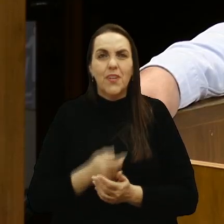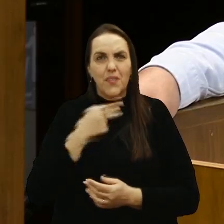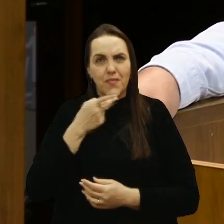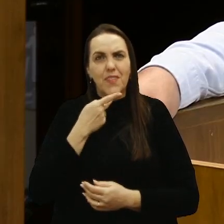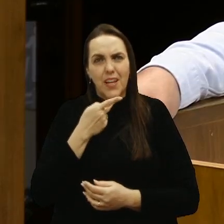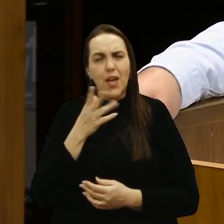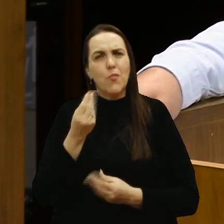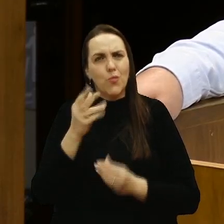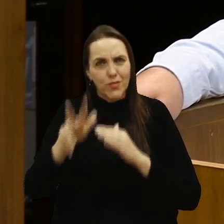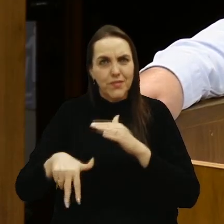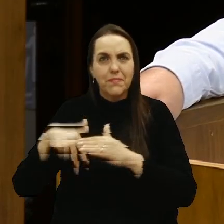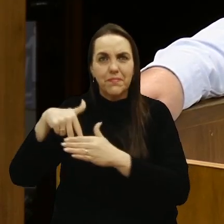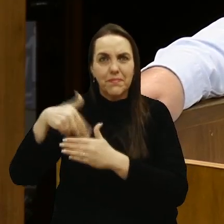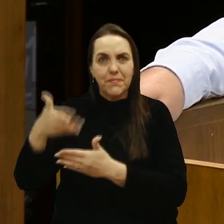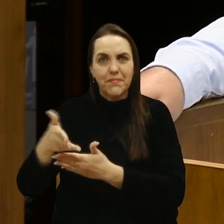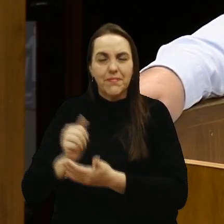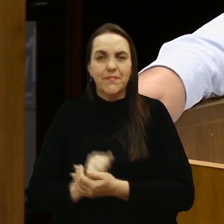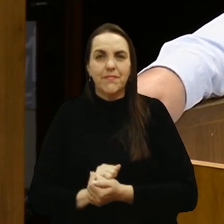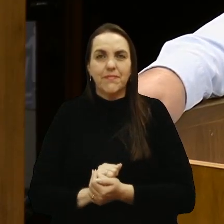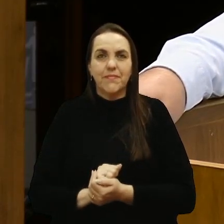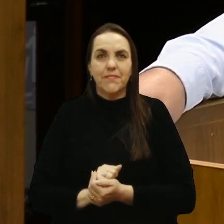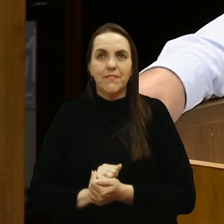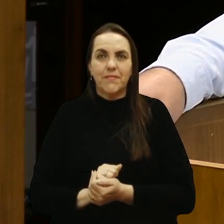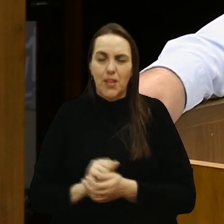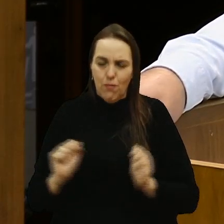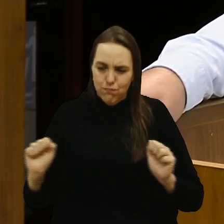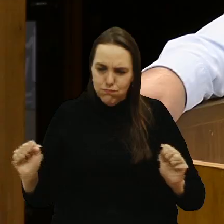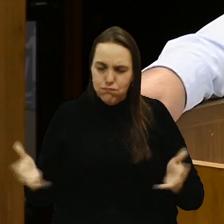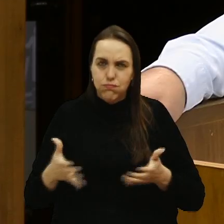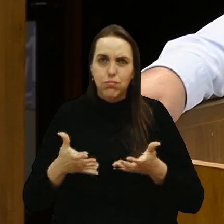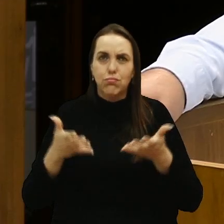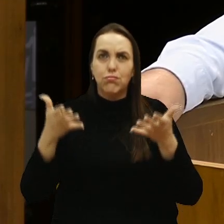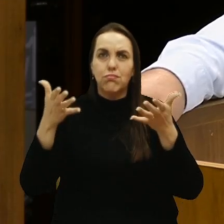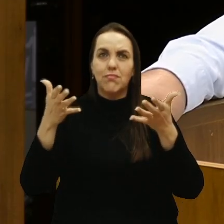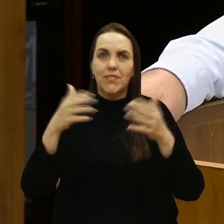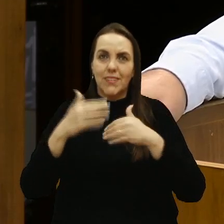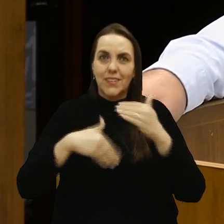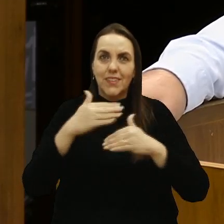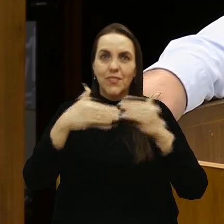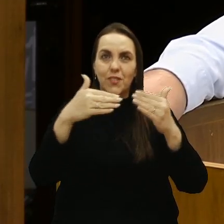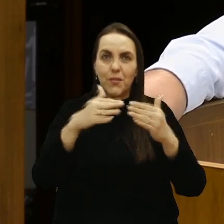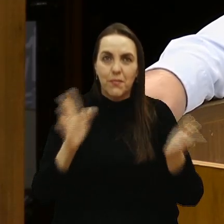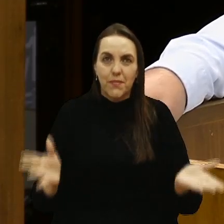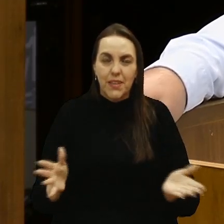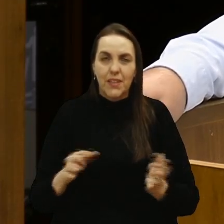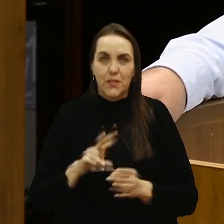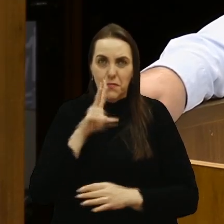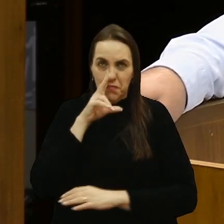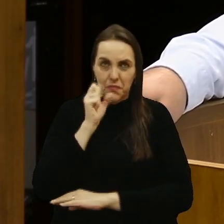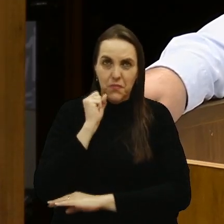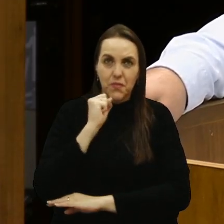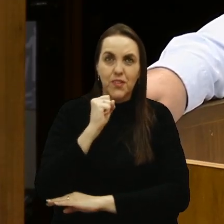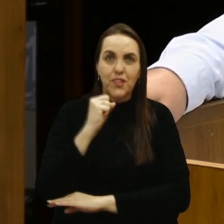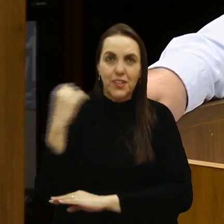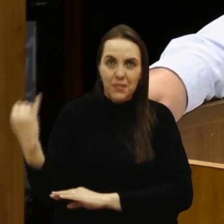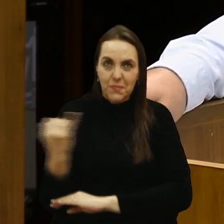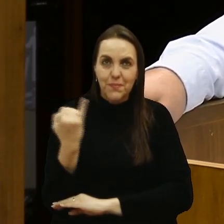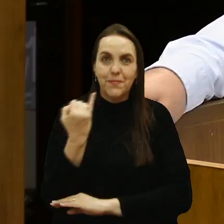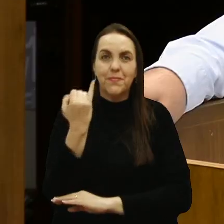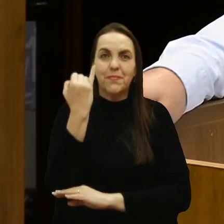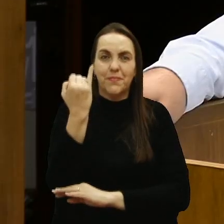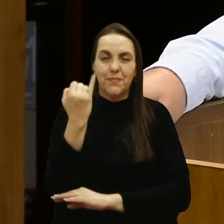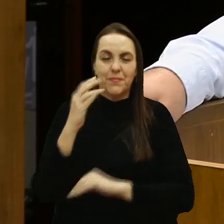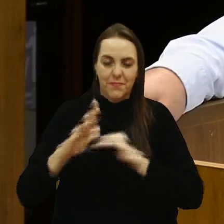nessa tribuna que a pujança, a fortaleza, a importância,